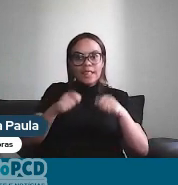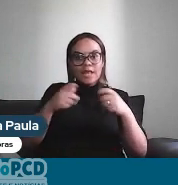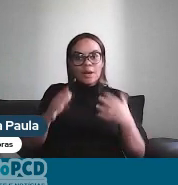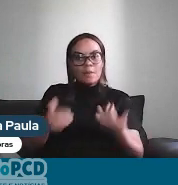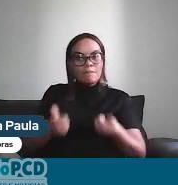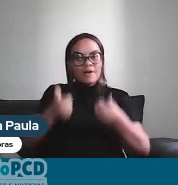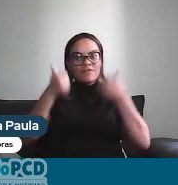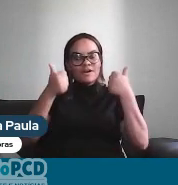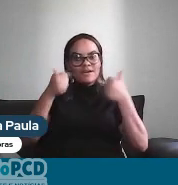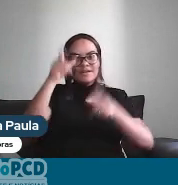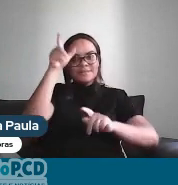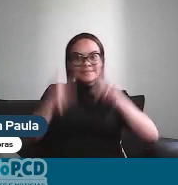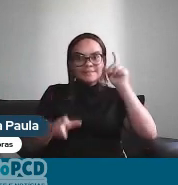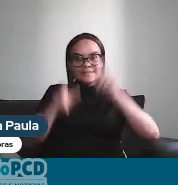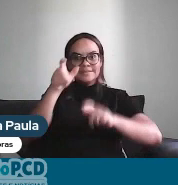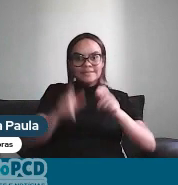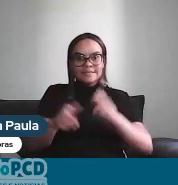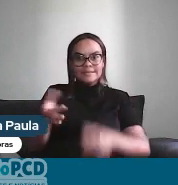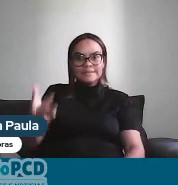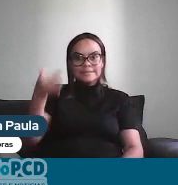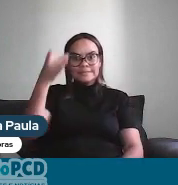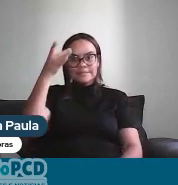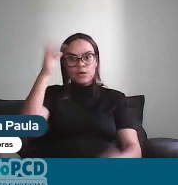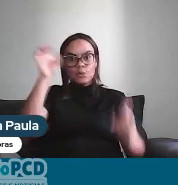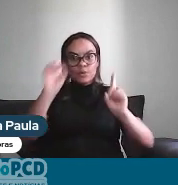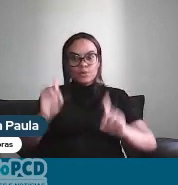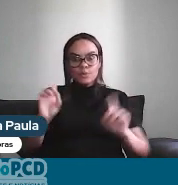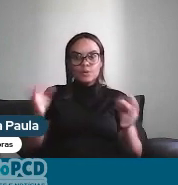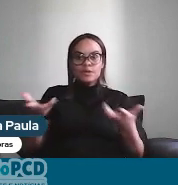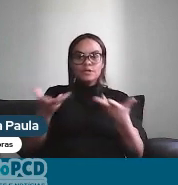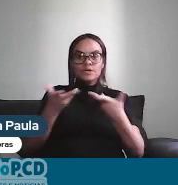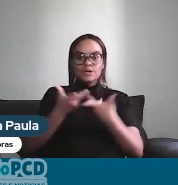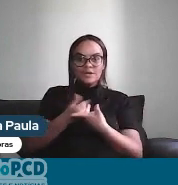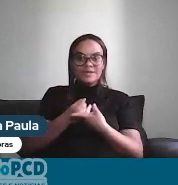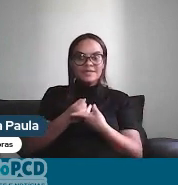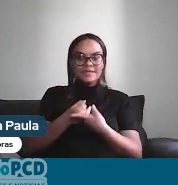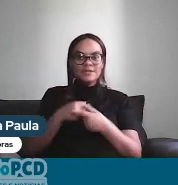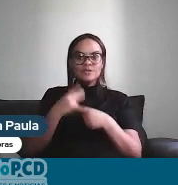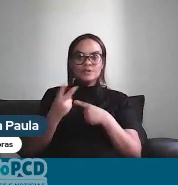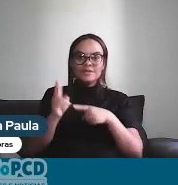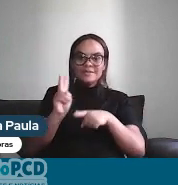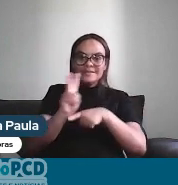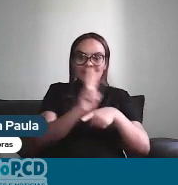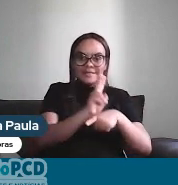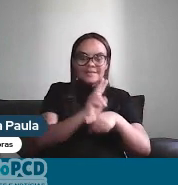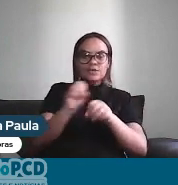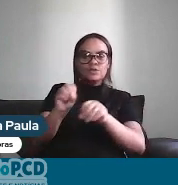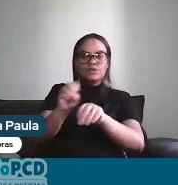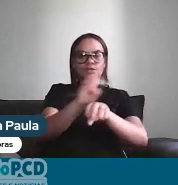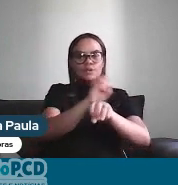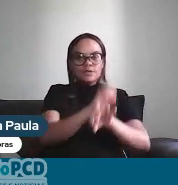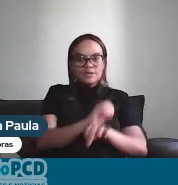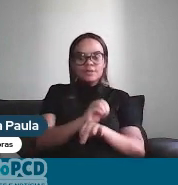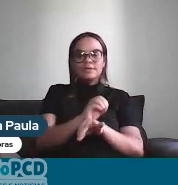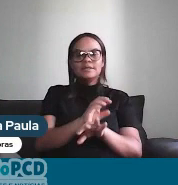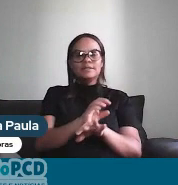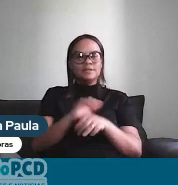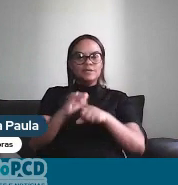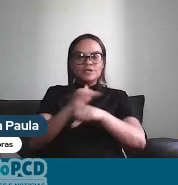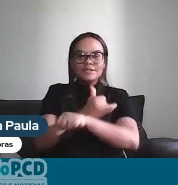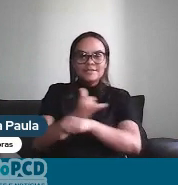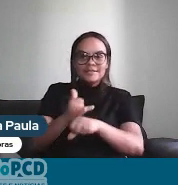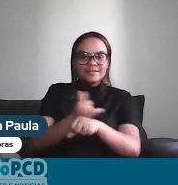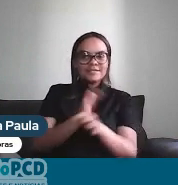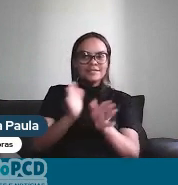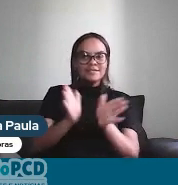mais que as pessoas com deficiência recebam todos os cuidados na educação, todos os recursos